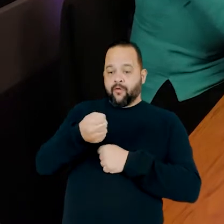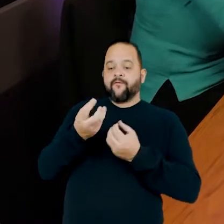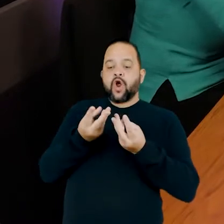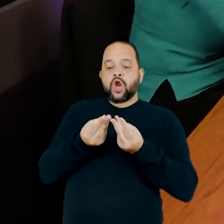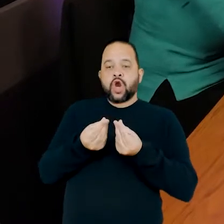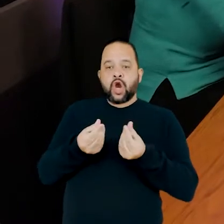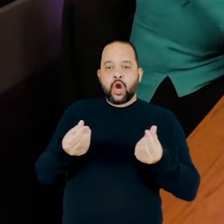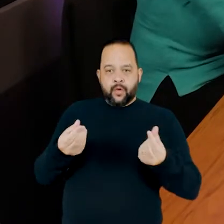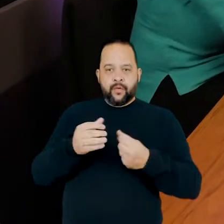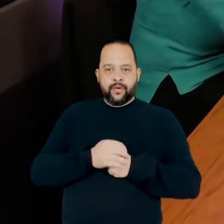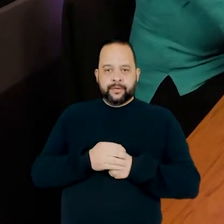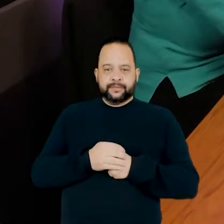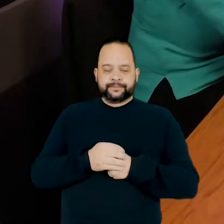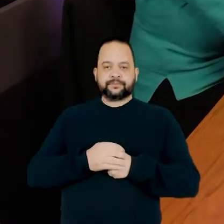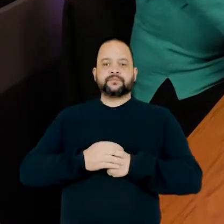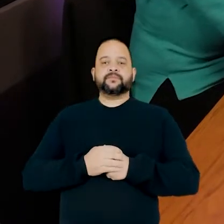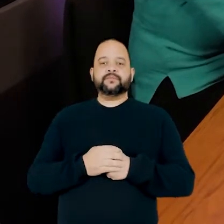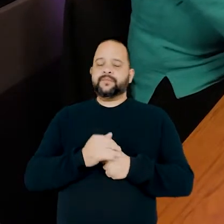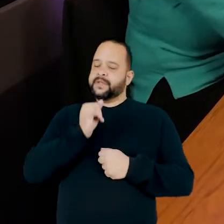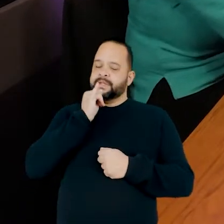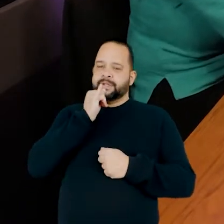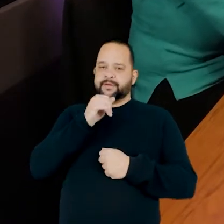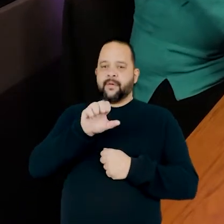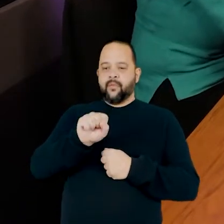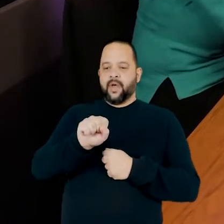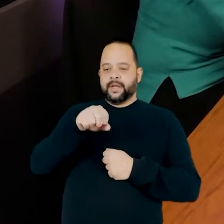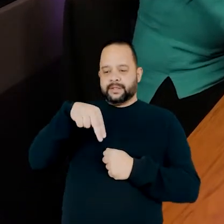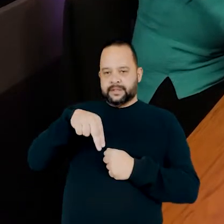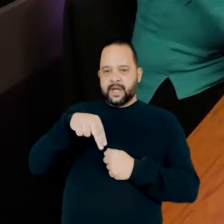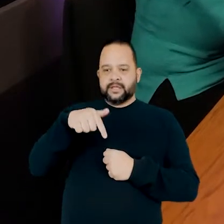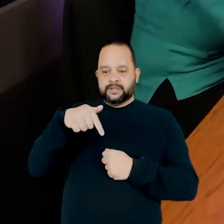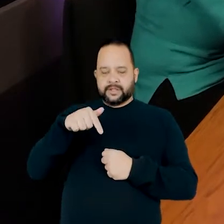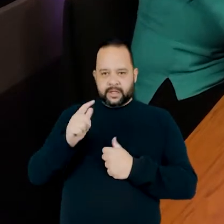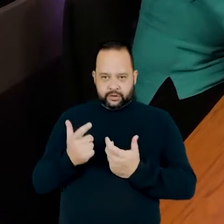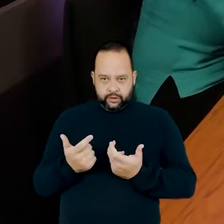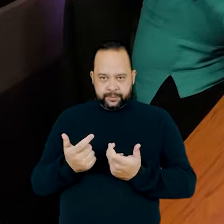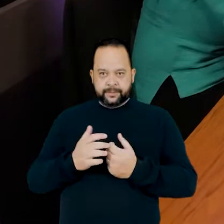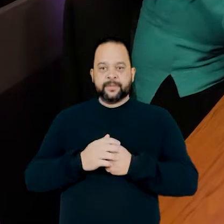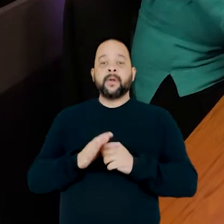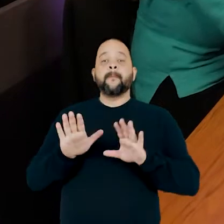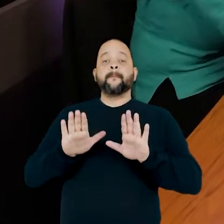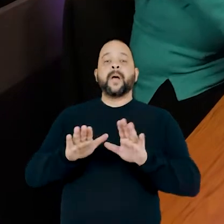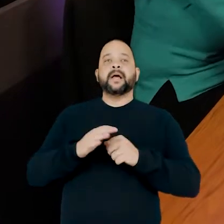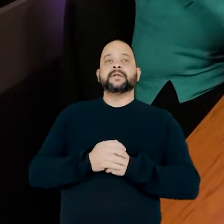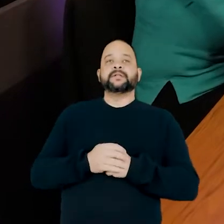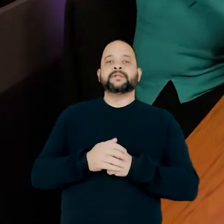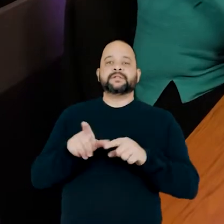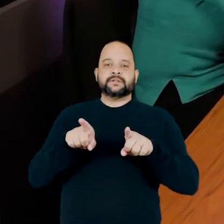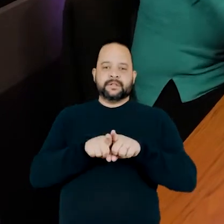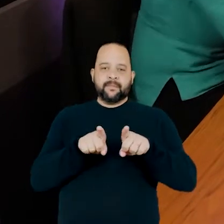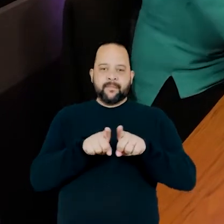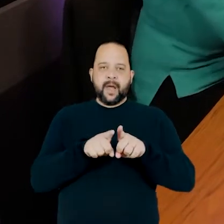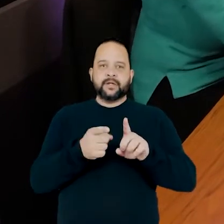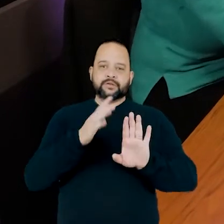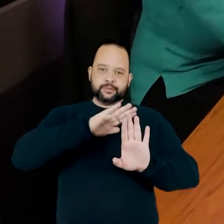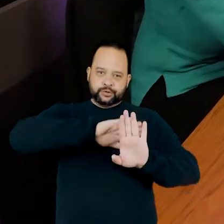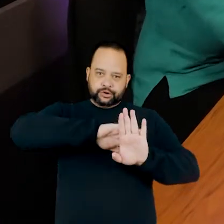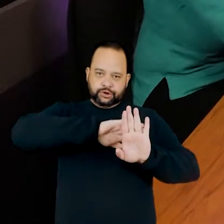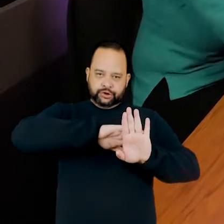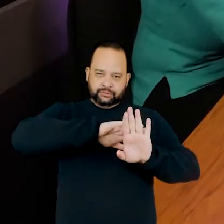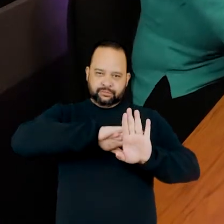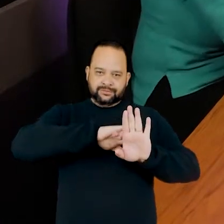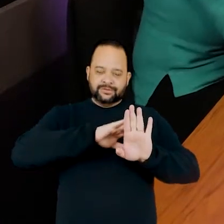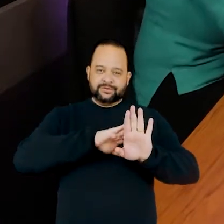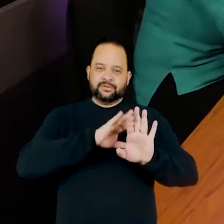mesma excelência do que um SM7B, por exemplo. Mas que fique mais em backstage, né? Para trazer um